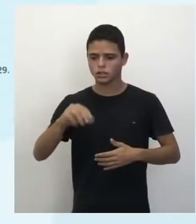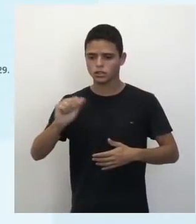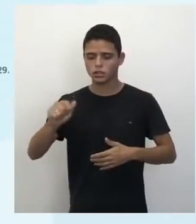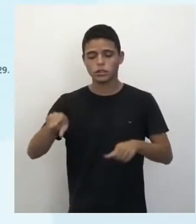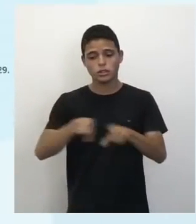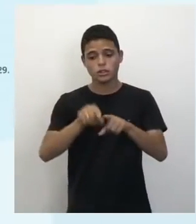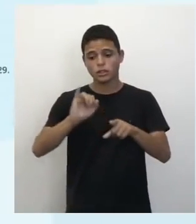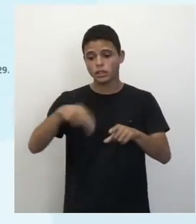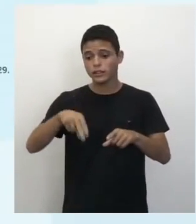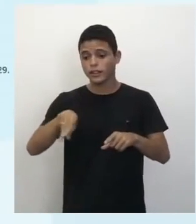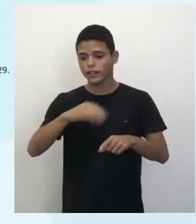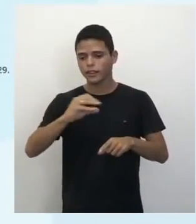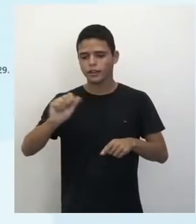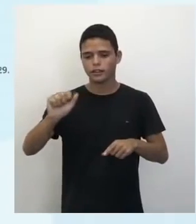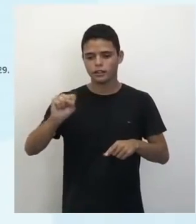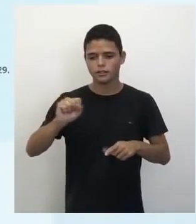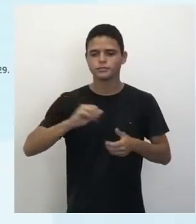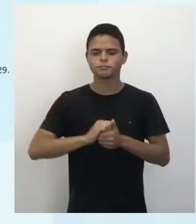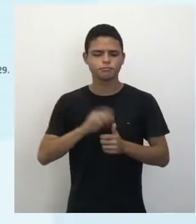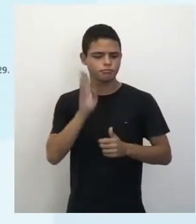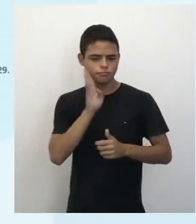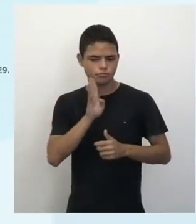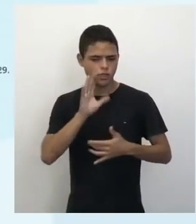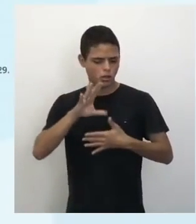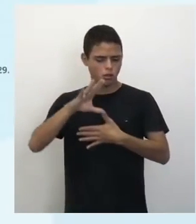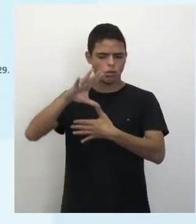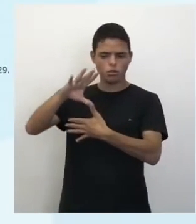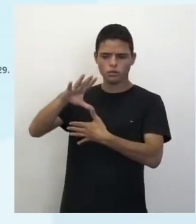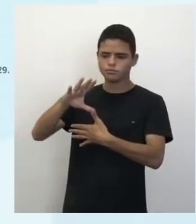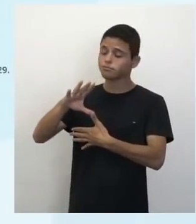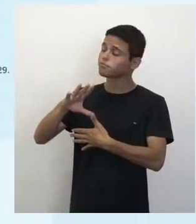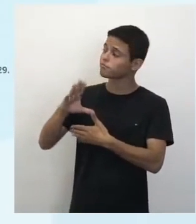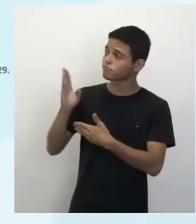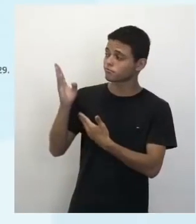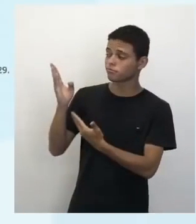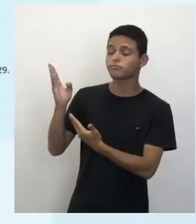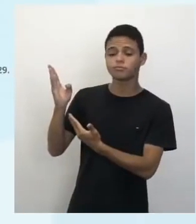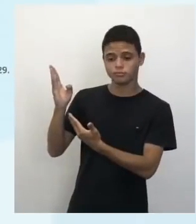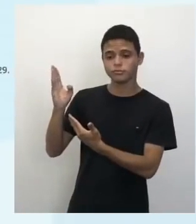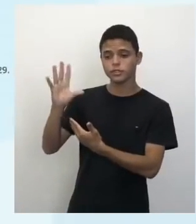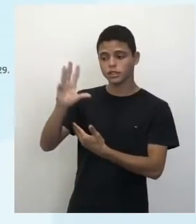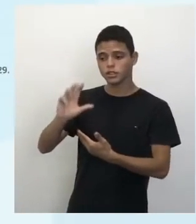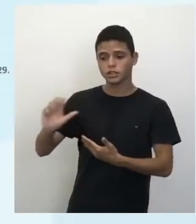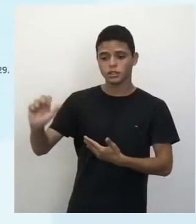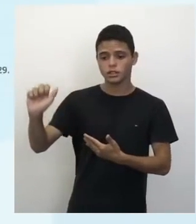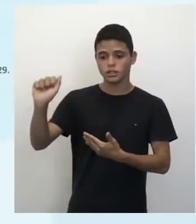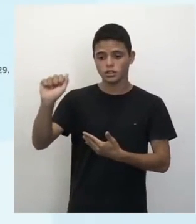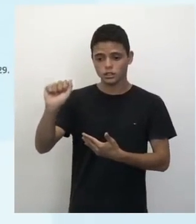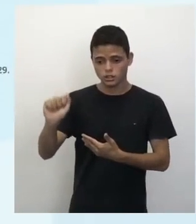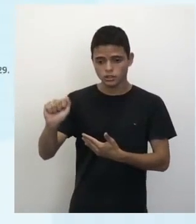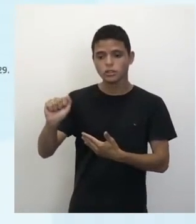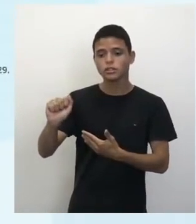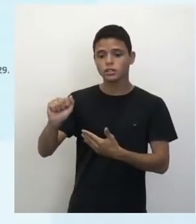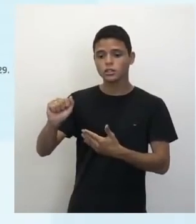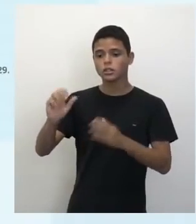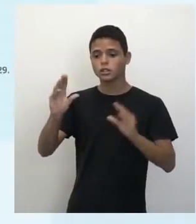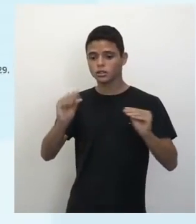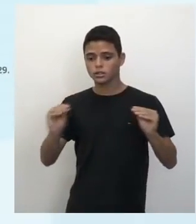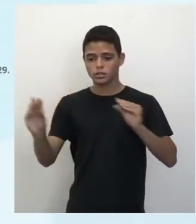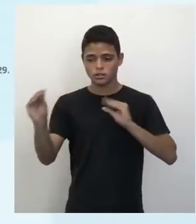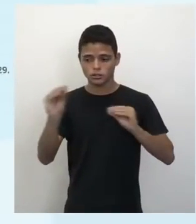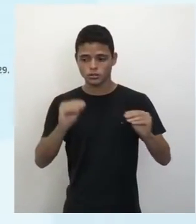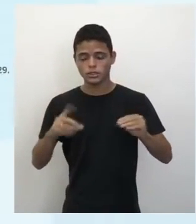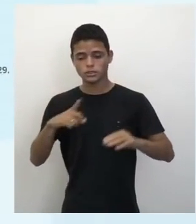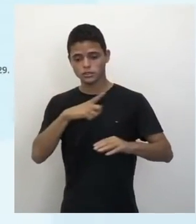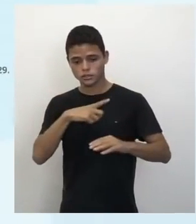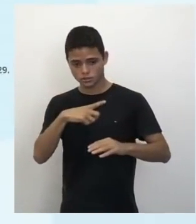Legal, galerinha? Dê uma olhada aí no mapa aí na América Central, na região onde está o México. Nós